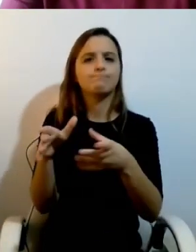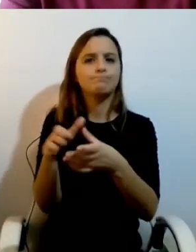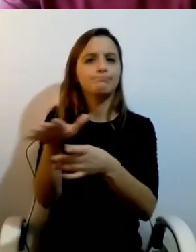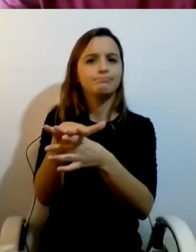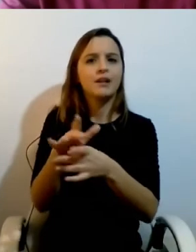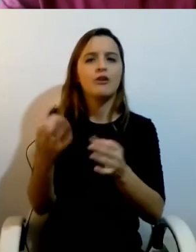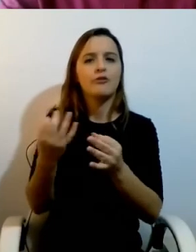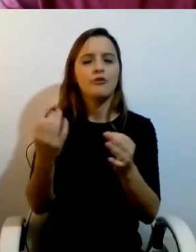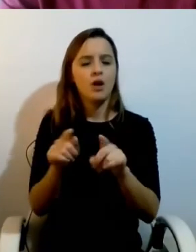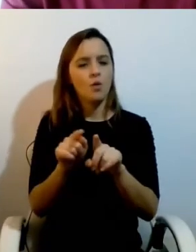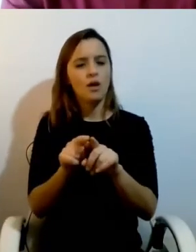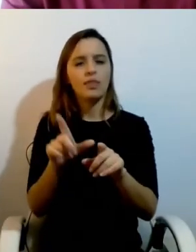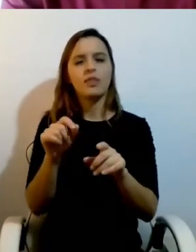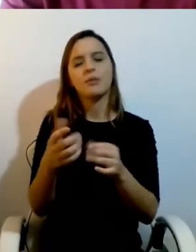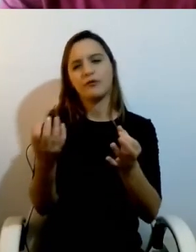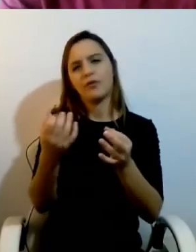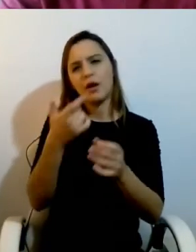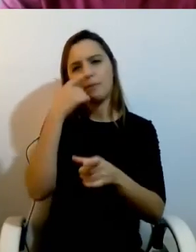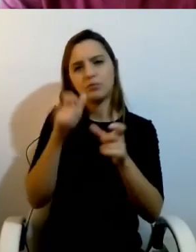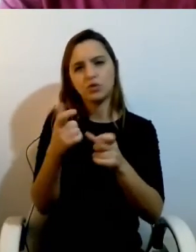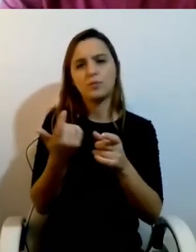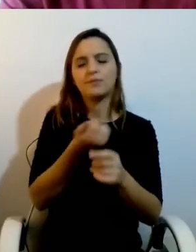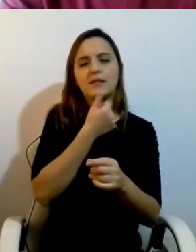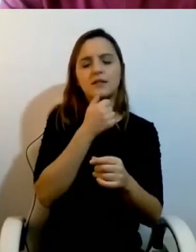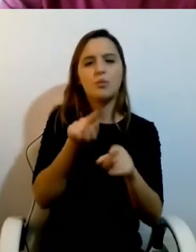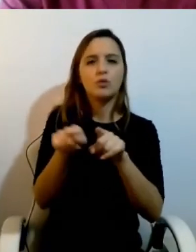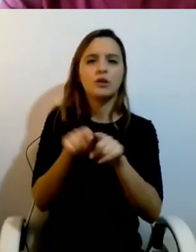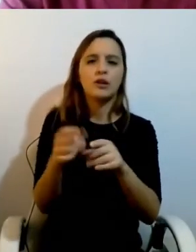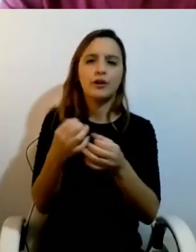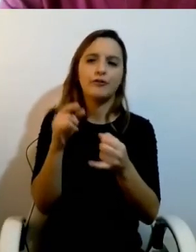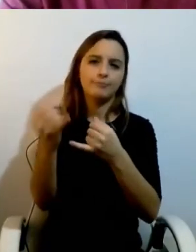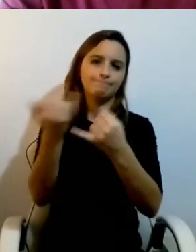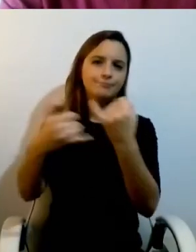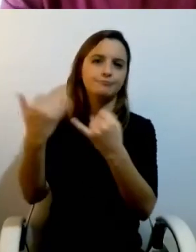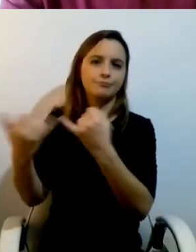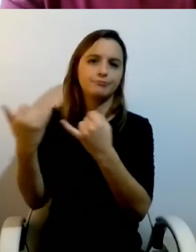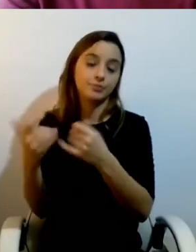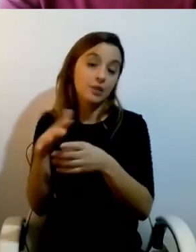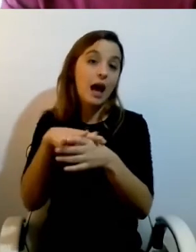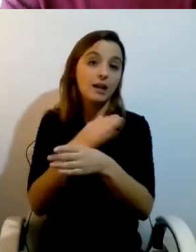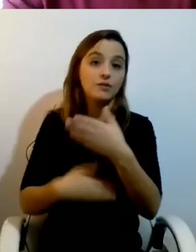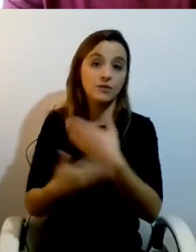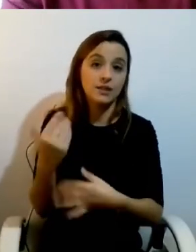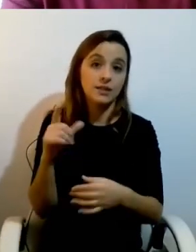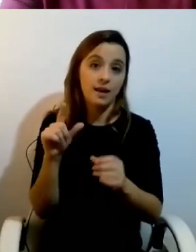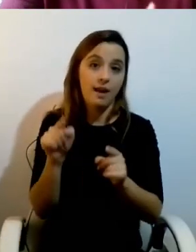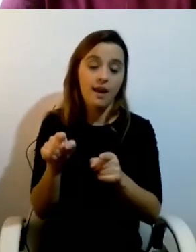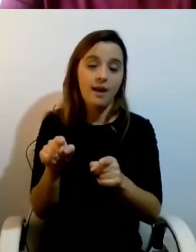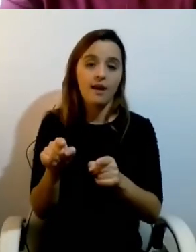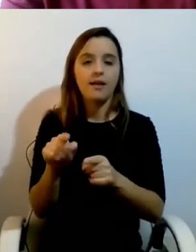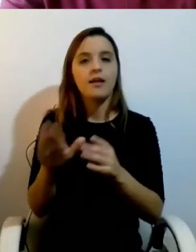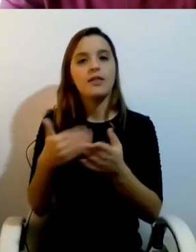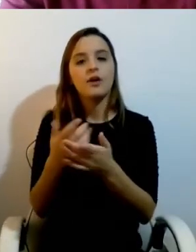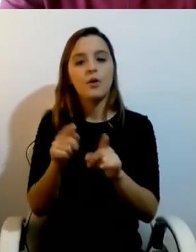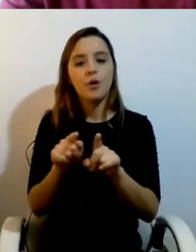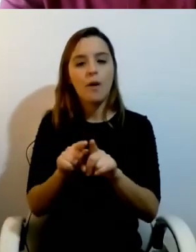das figuras que estão ligadas às decisões políticas na área da deficiência, veio servir como propulsor